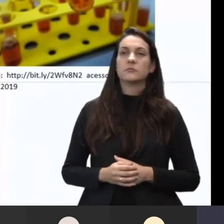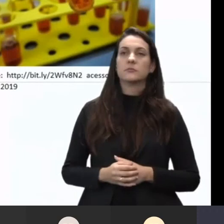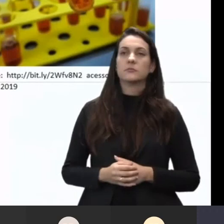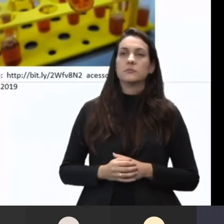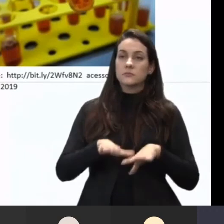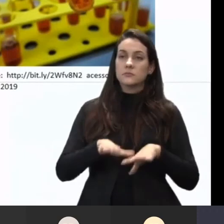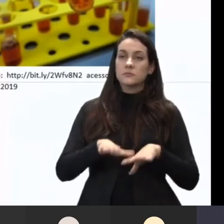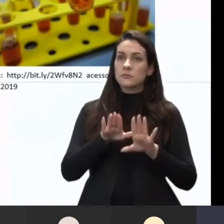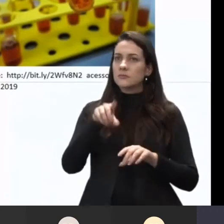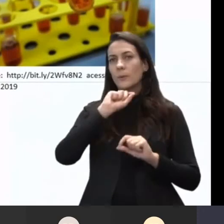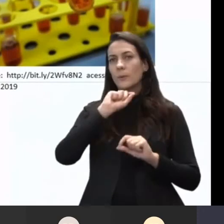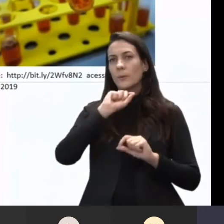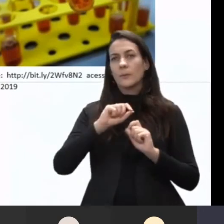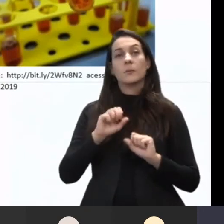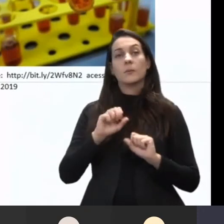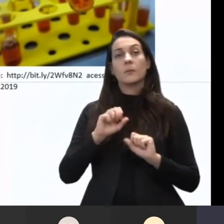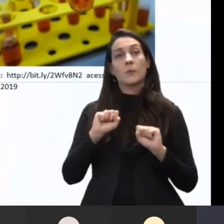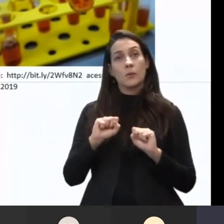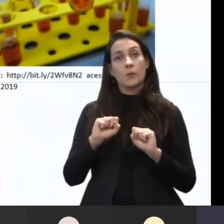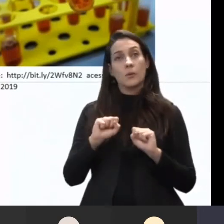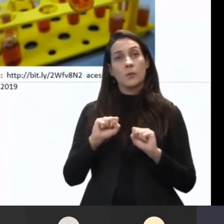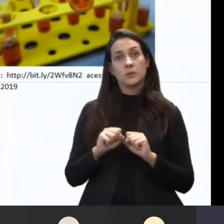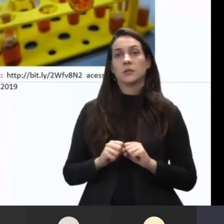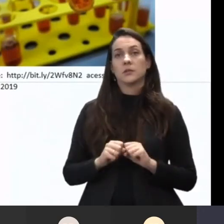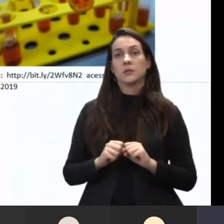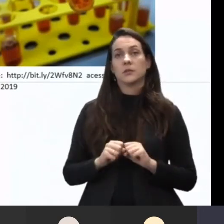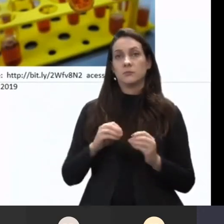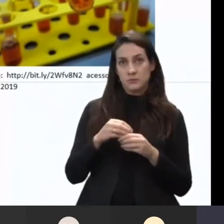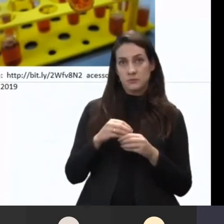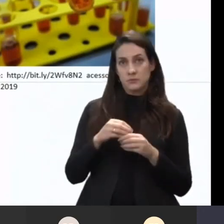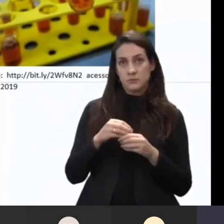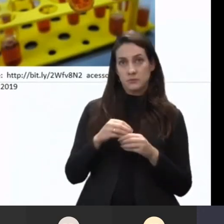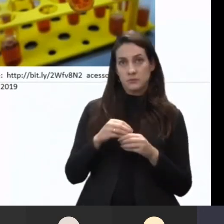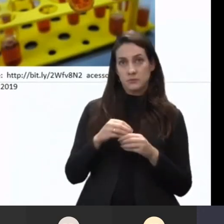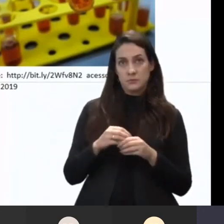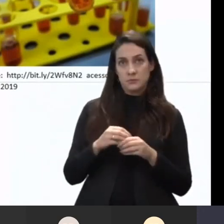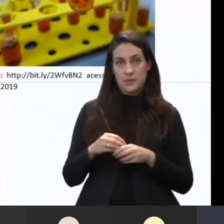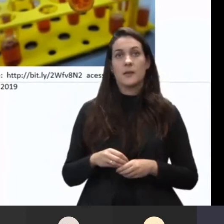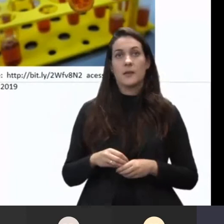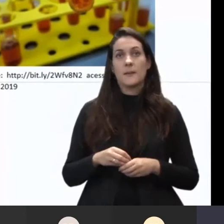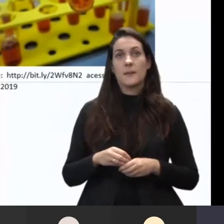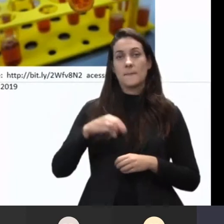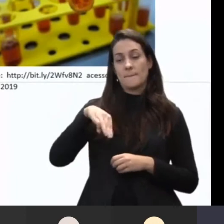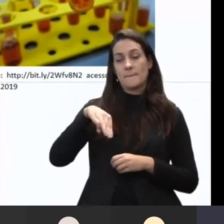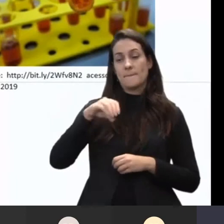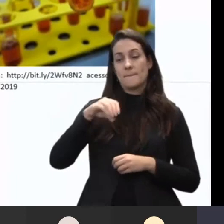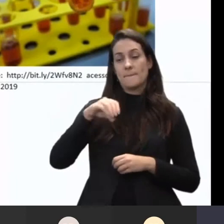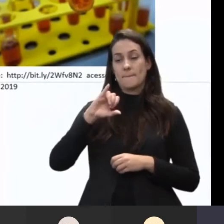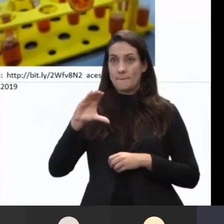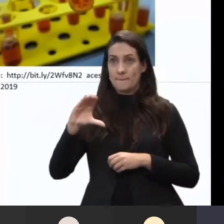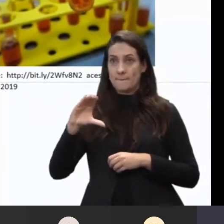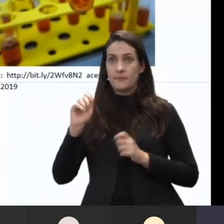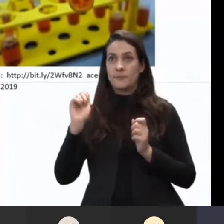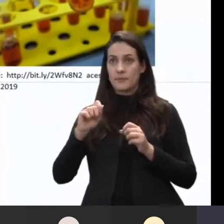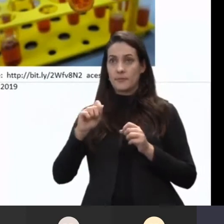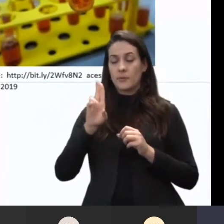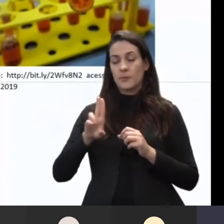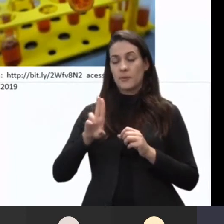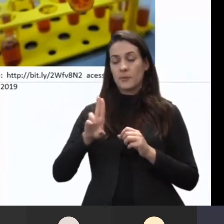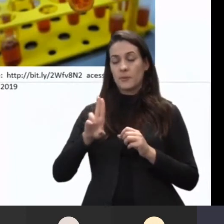Mas você também aprendeu que nós podemos utilizar a concentração inibitória mínima, que é o MIC. E